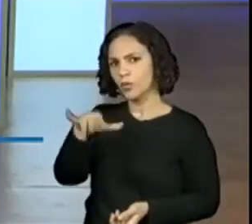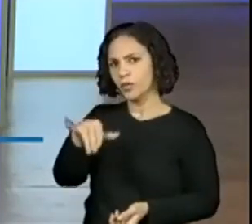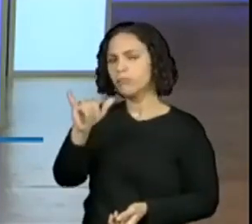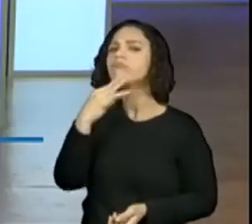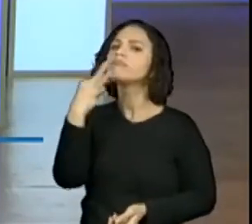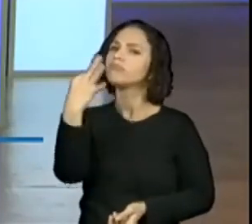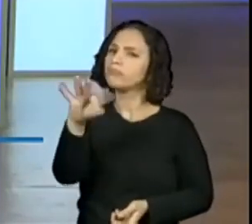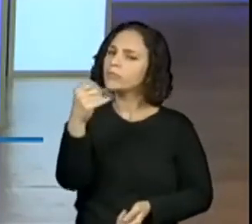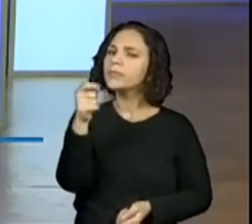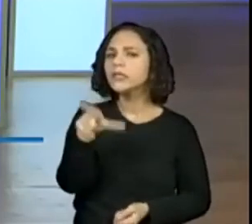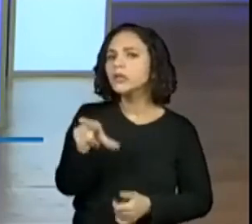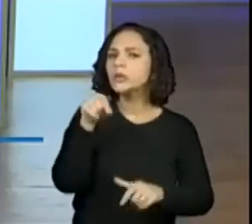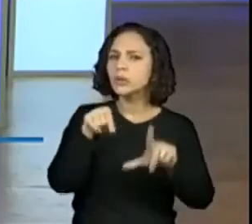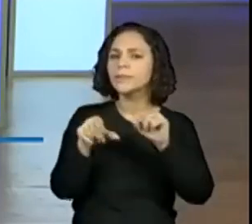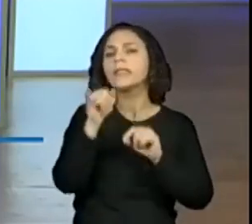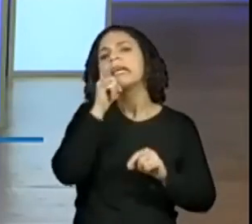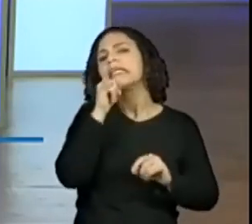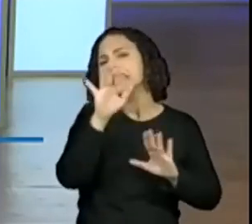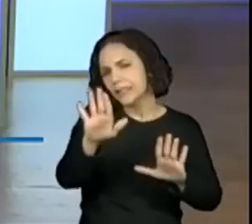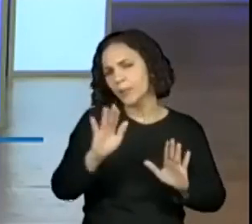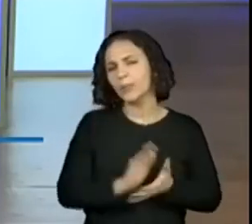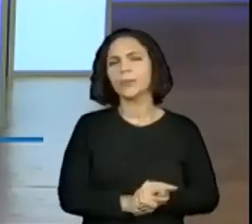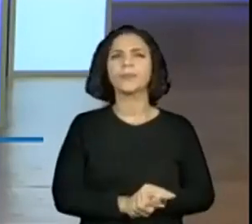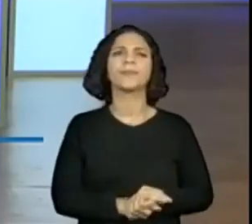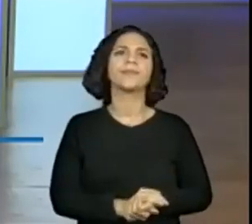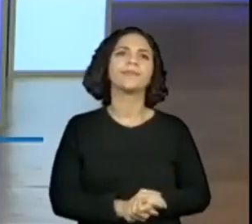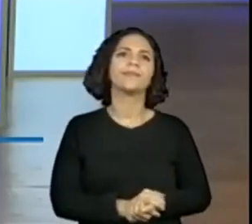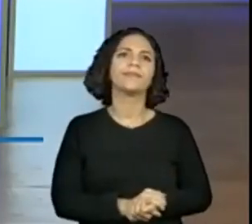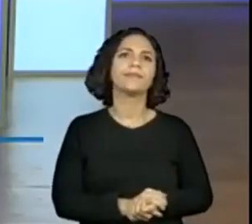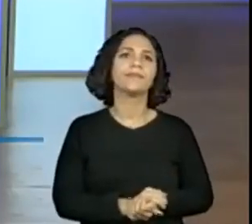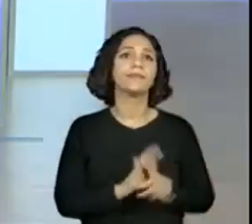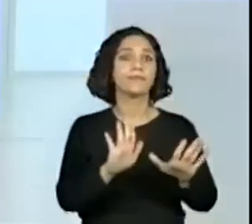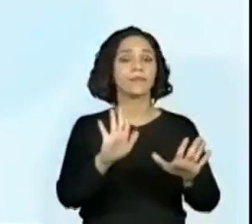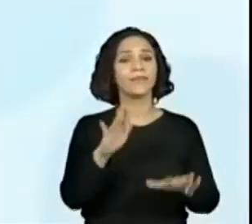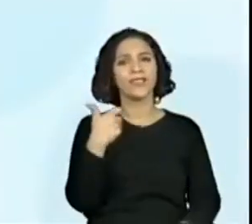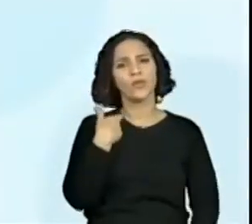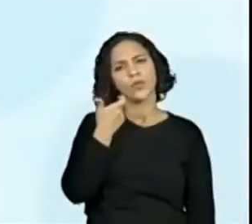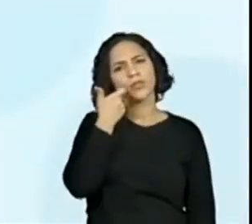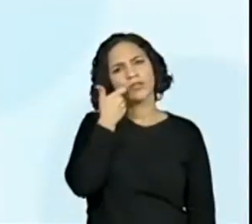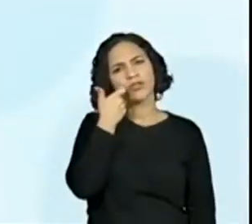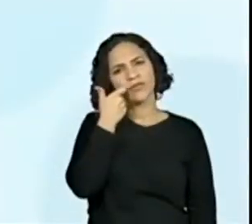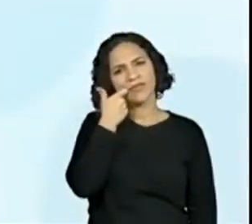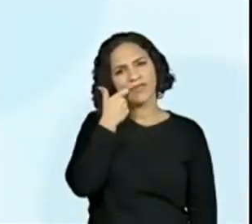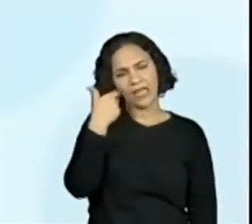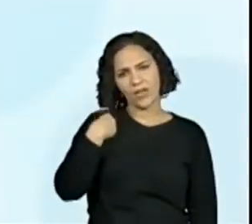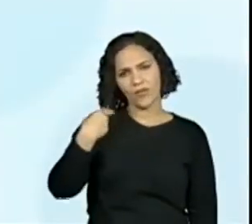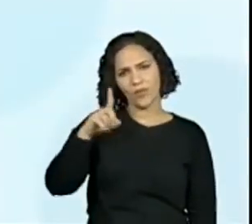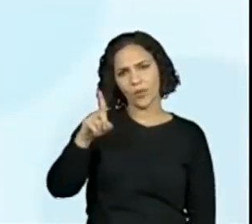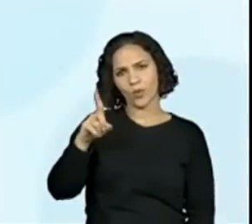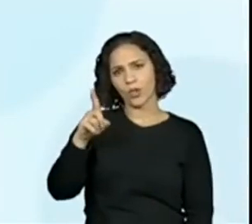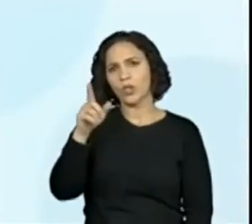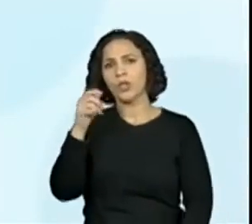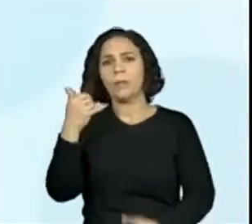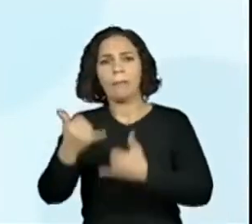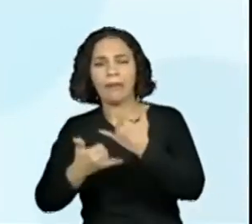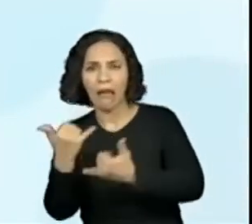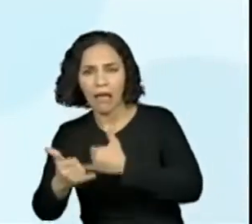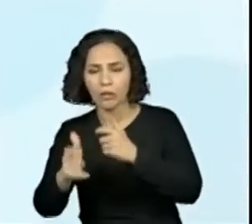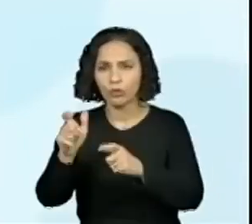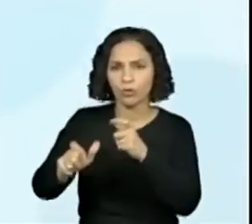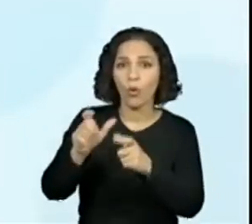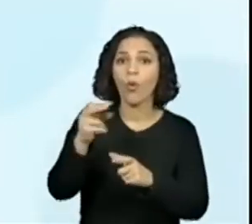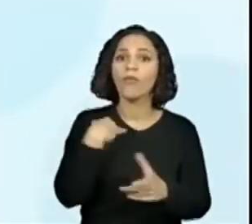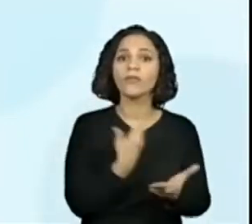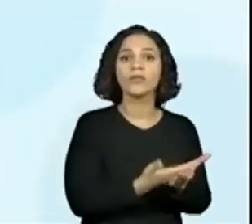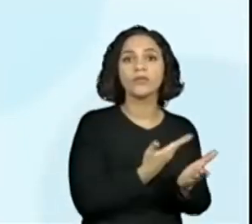muitas escolhas mas vamos pensar em algumas delas por exemplo Será que na sexta-feira vou jogar ou vou estudar eu vou jogar